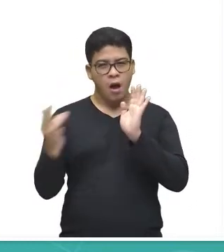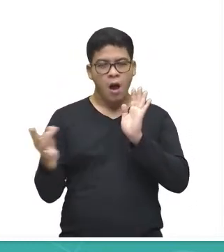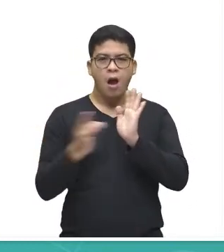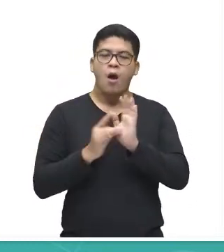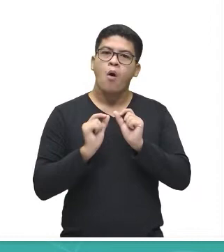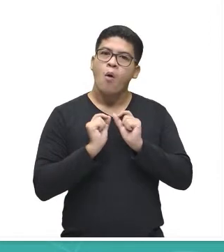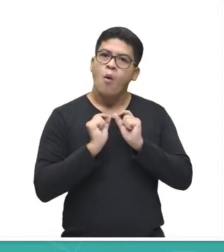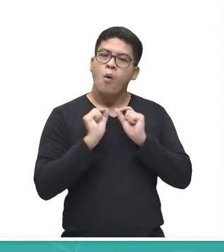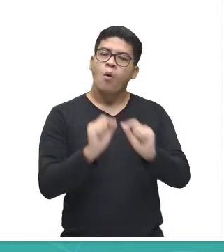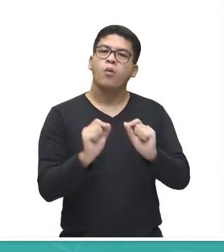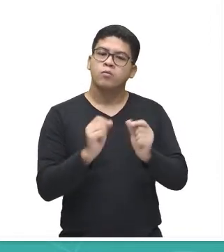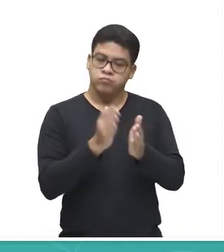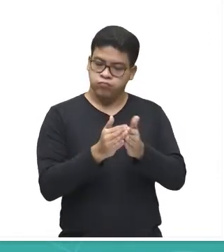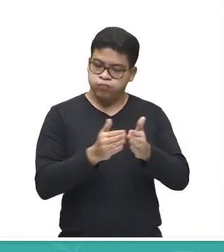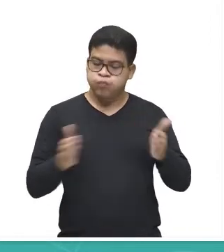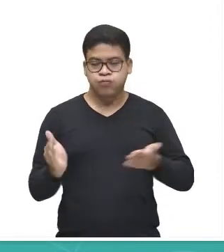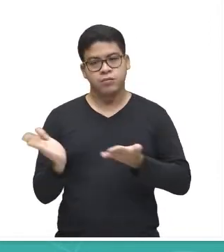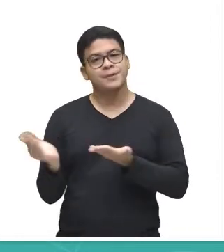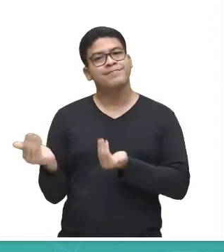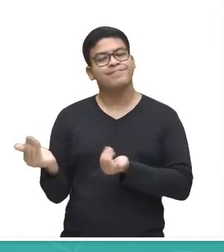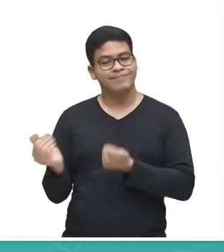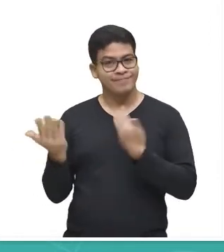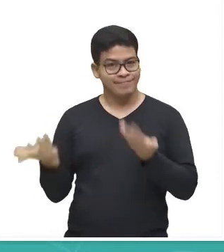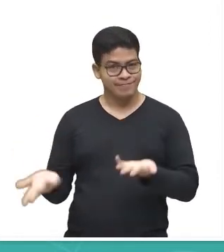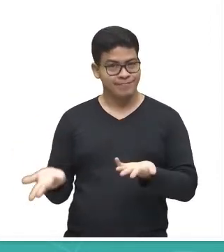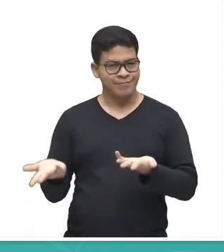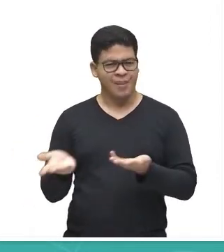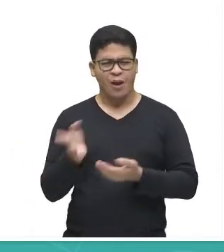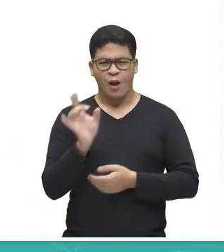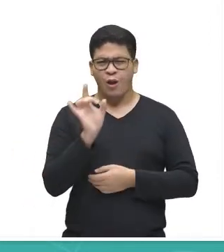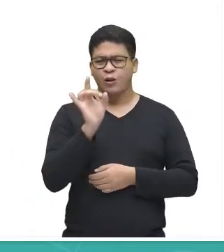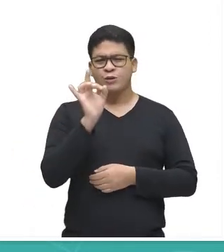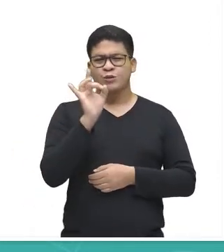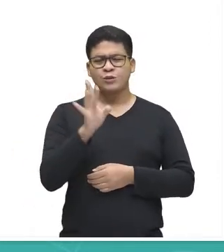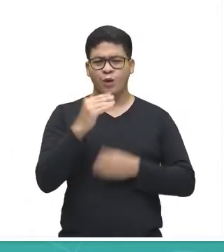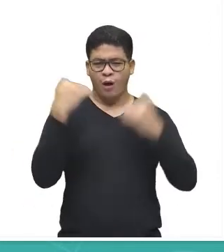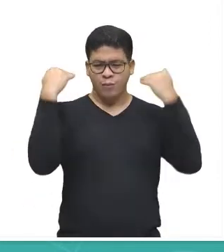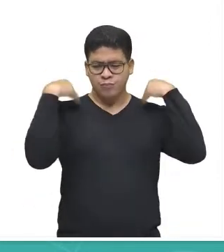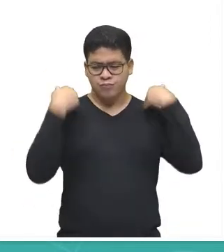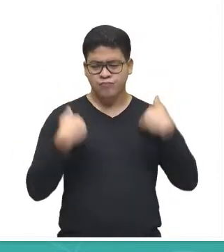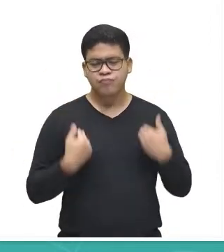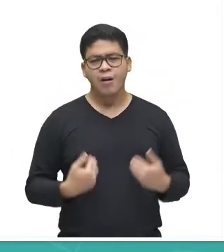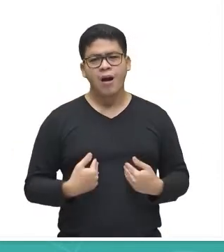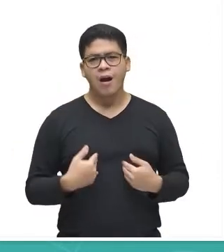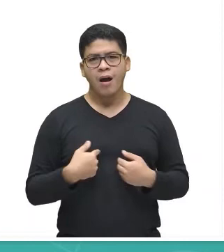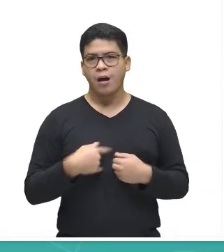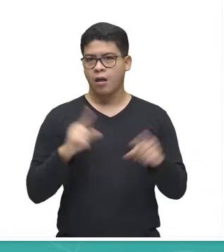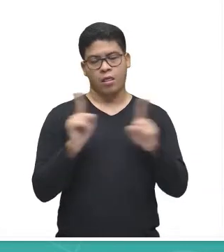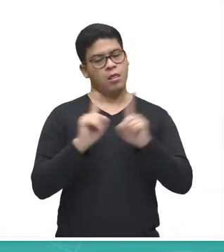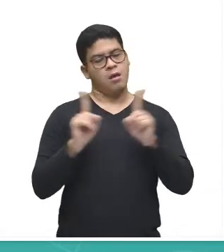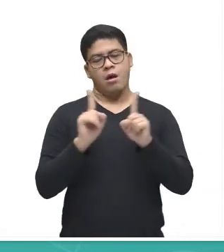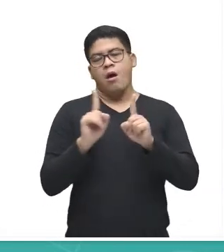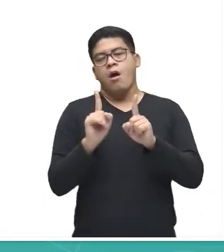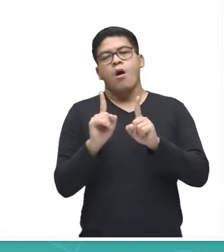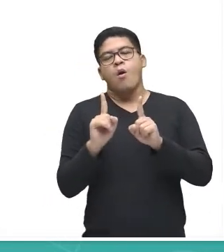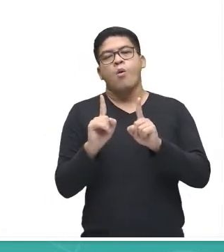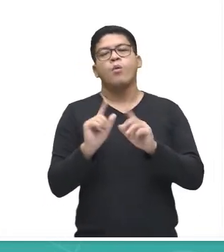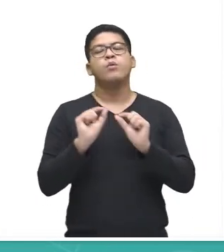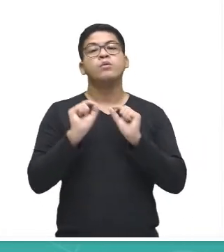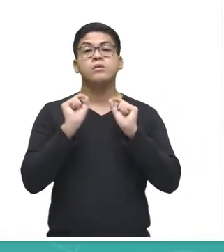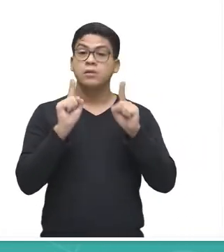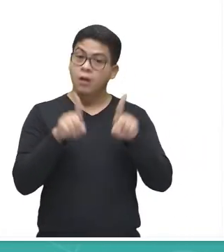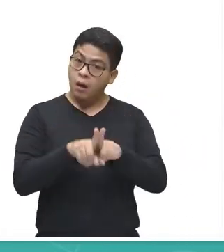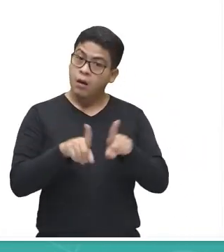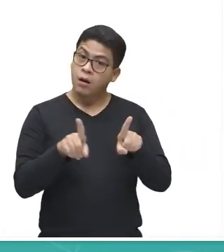nessa fase da vida. Mas acontecem só mudanças físicas, professora? Não, gente, não acontece só mudanças.